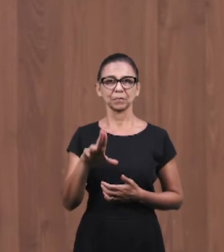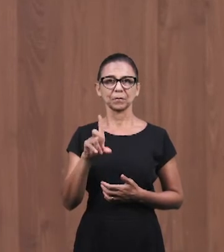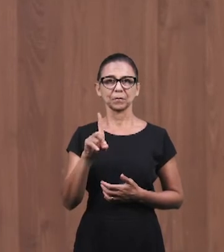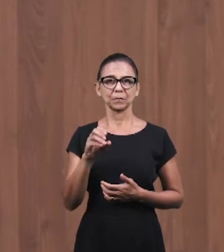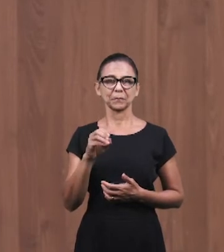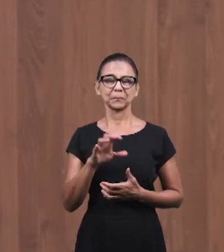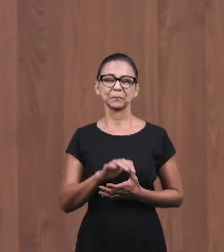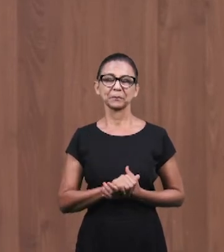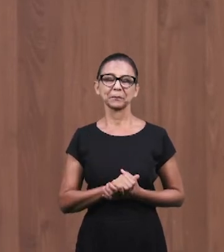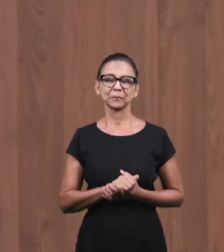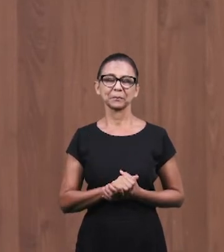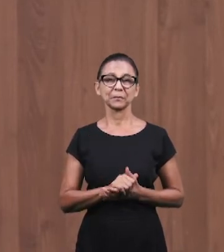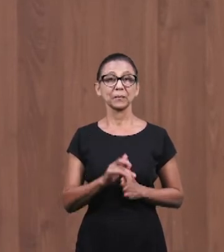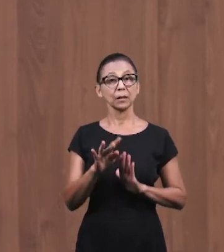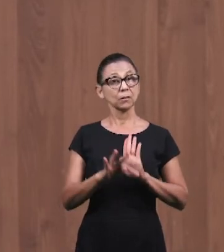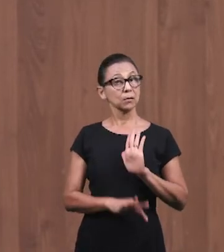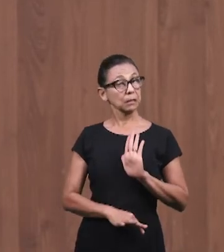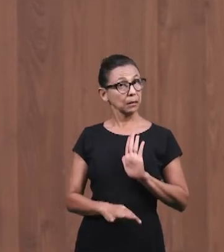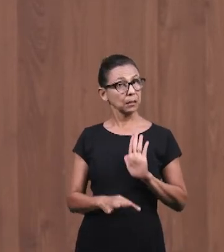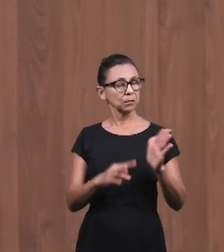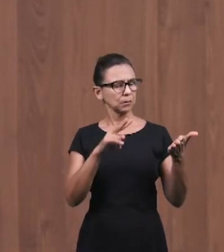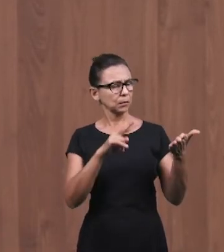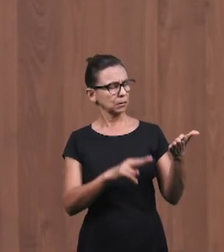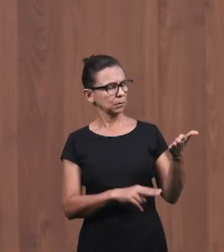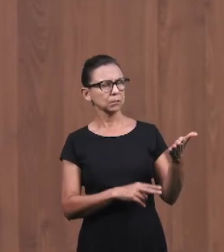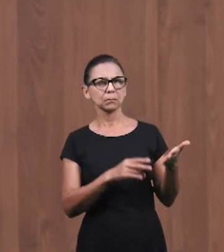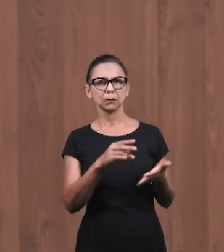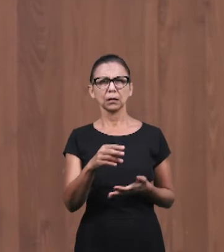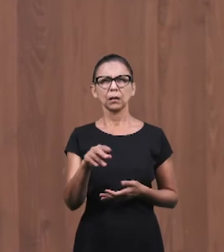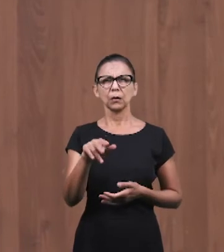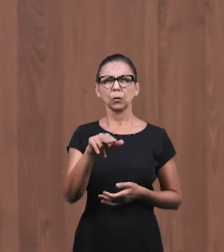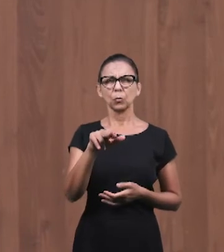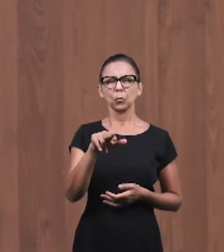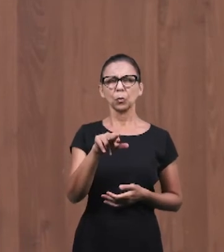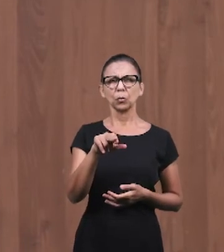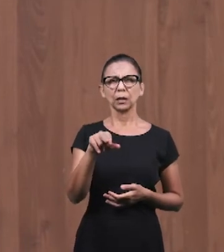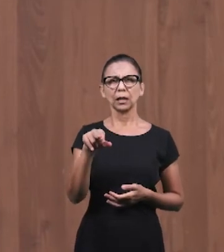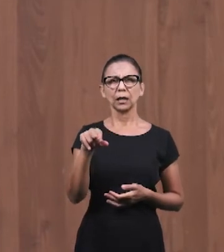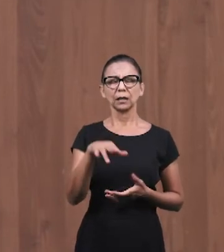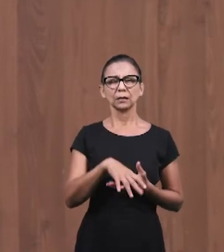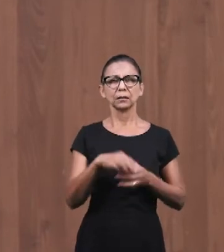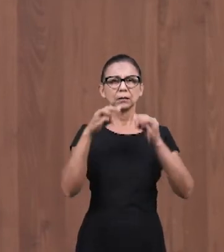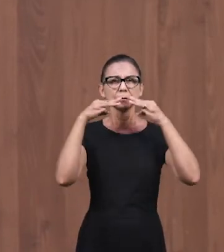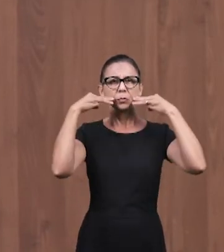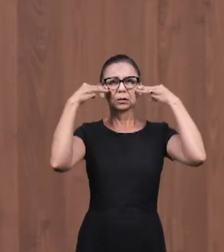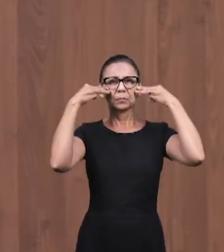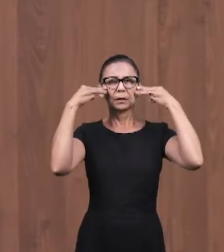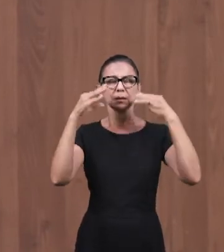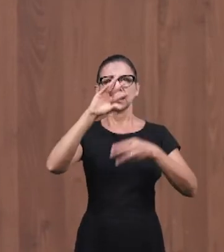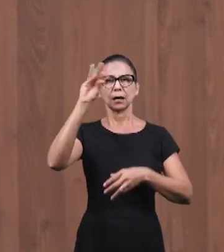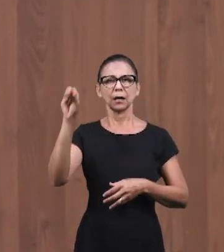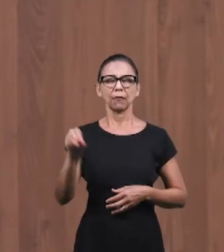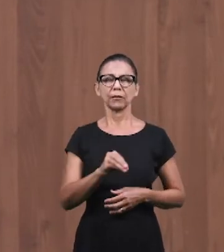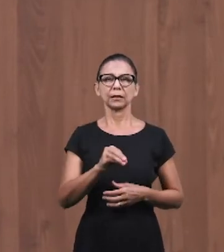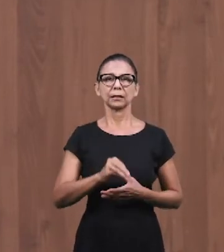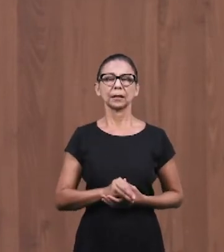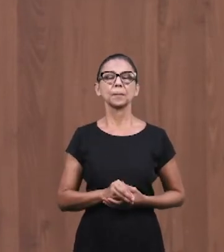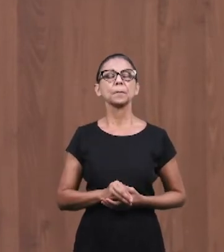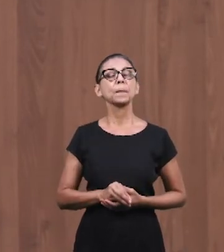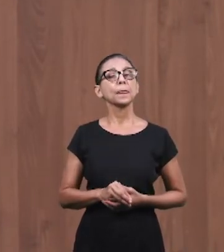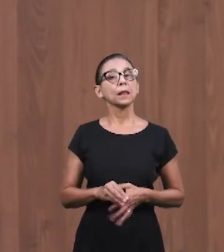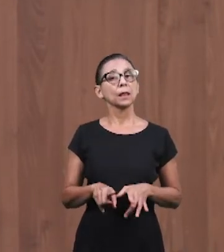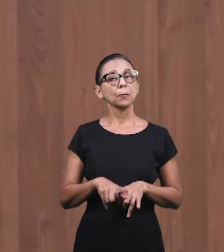E também os textos citados e lidos pelo nosso irmão lá de Maputo, em Moçambique, o Edilson. Muito bem